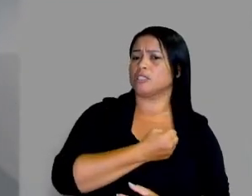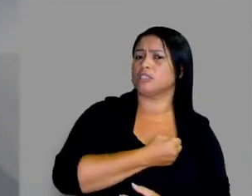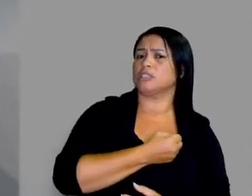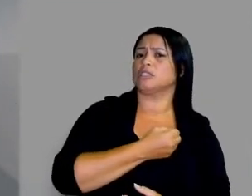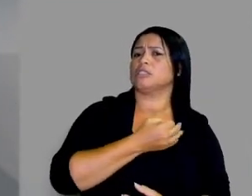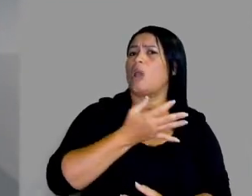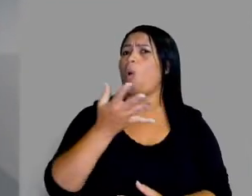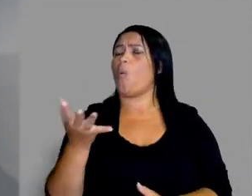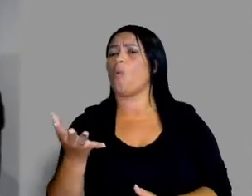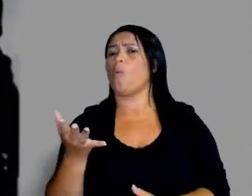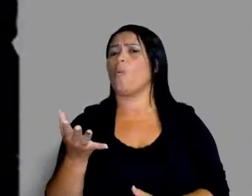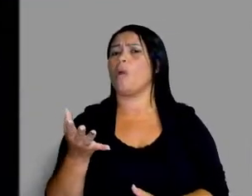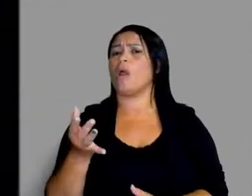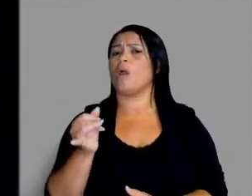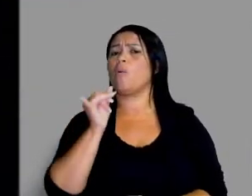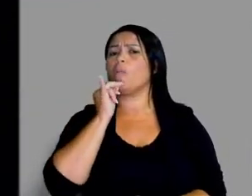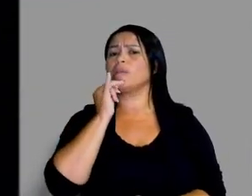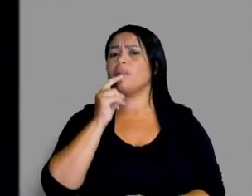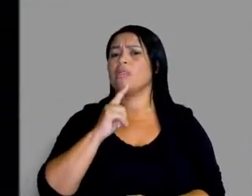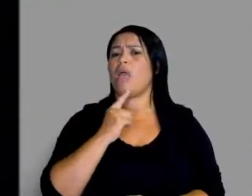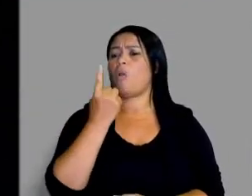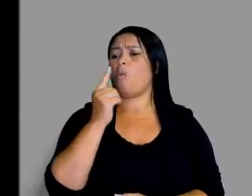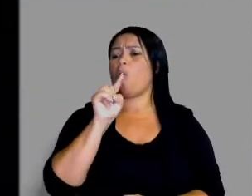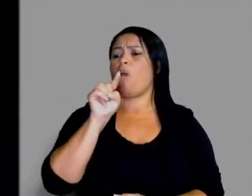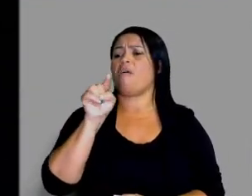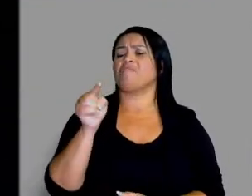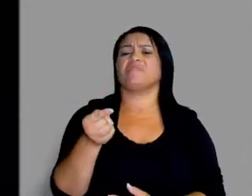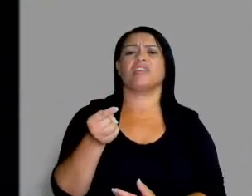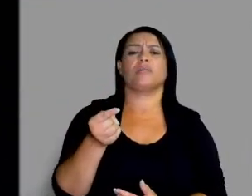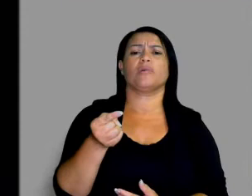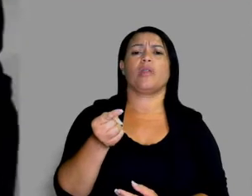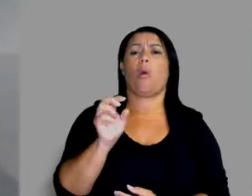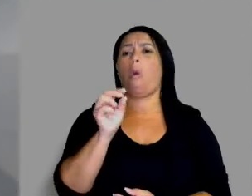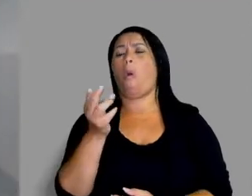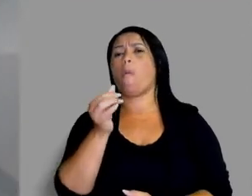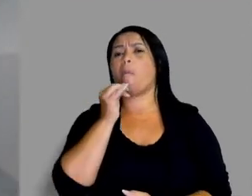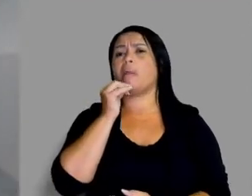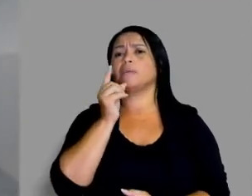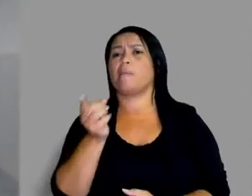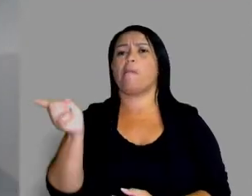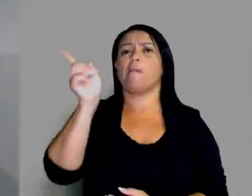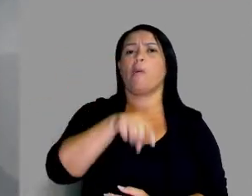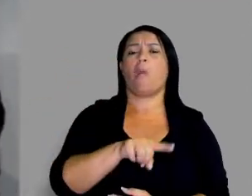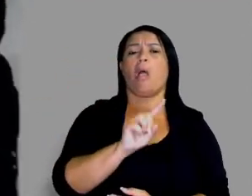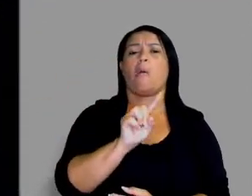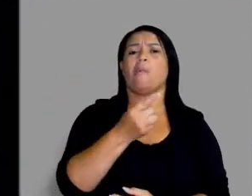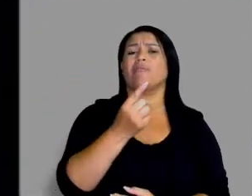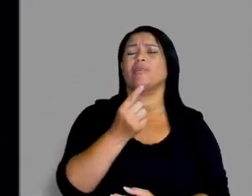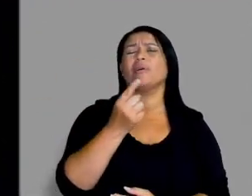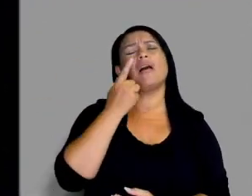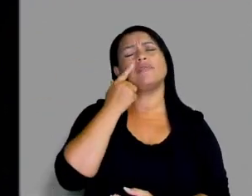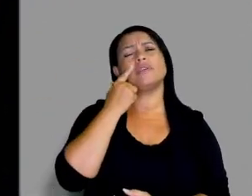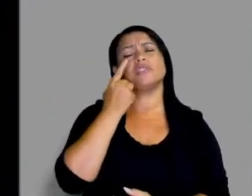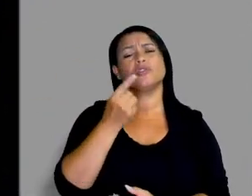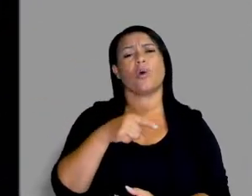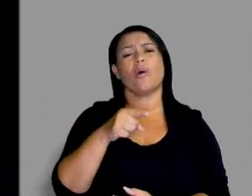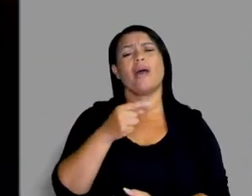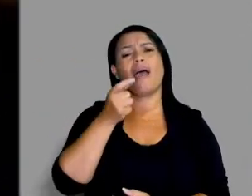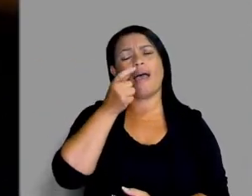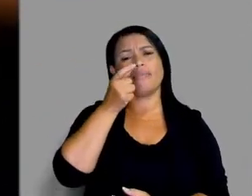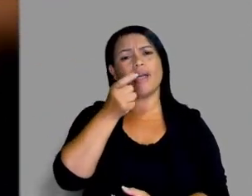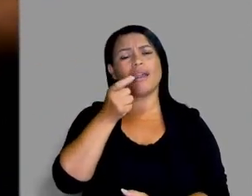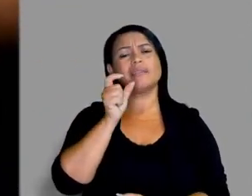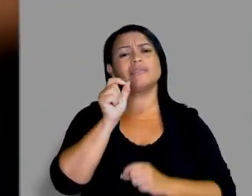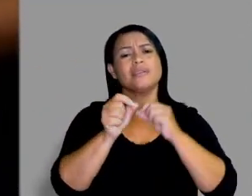número, corre uma vírgula, ou então pula uma vírgula. Gente, é interessante que a